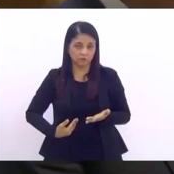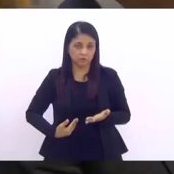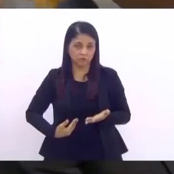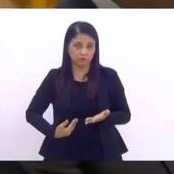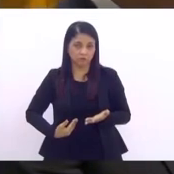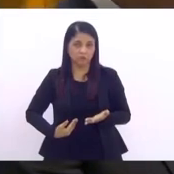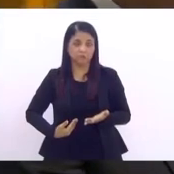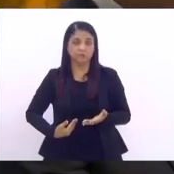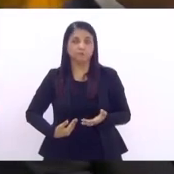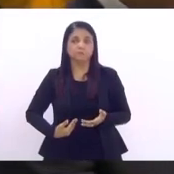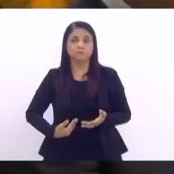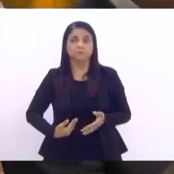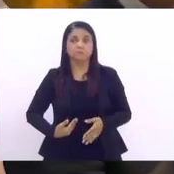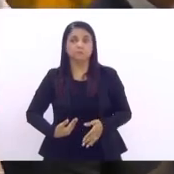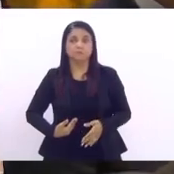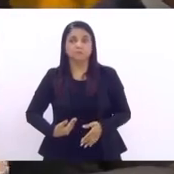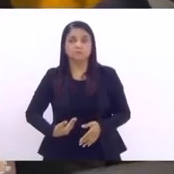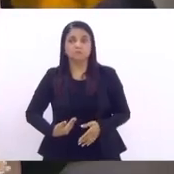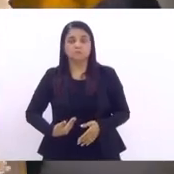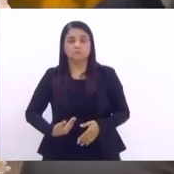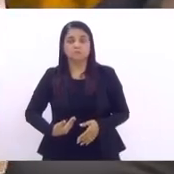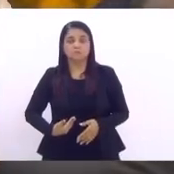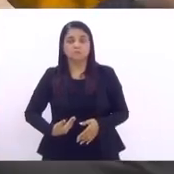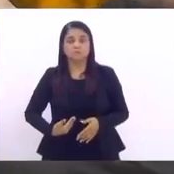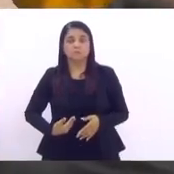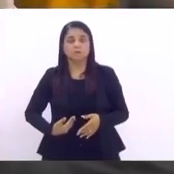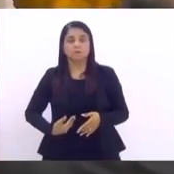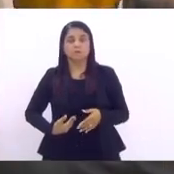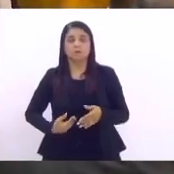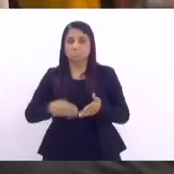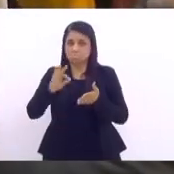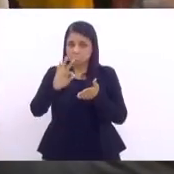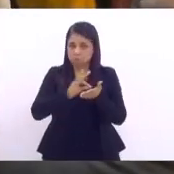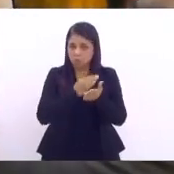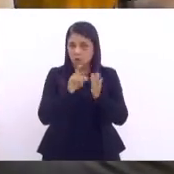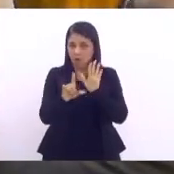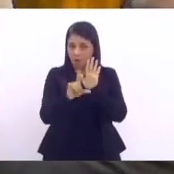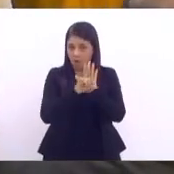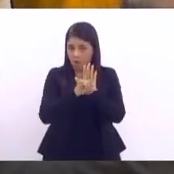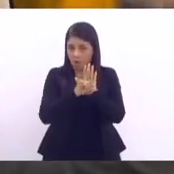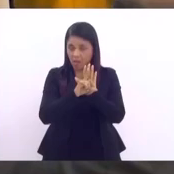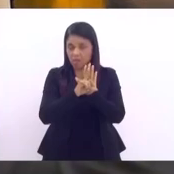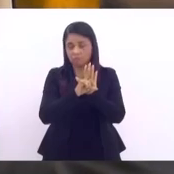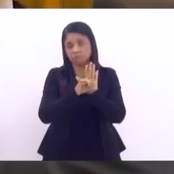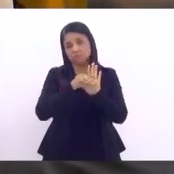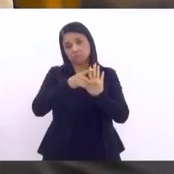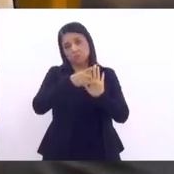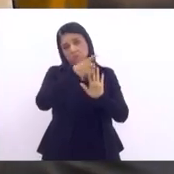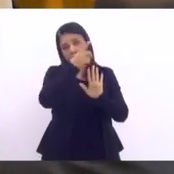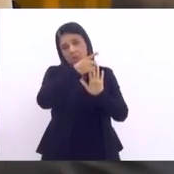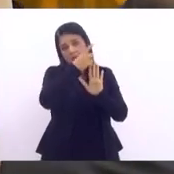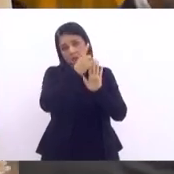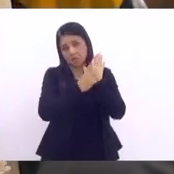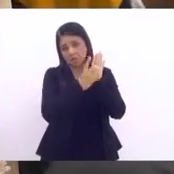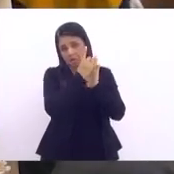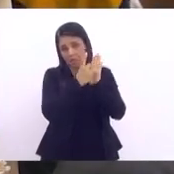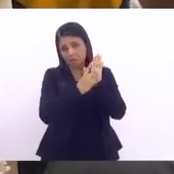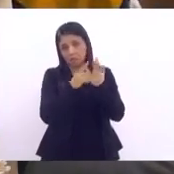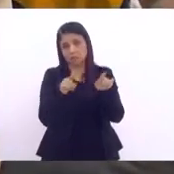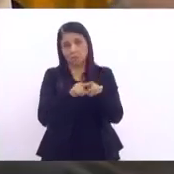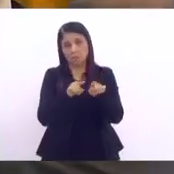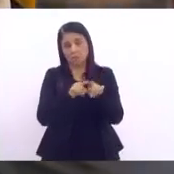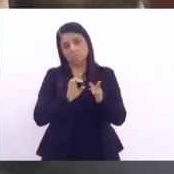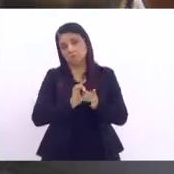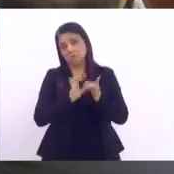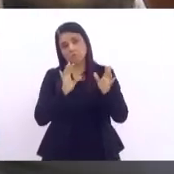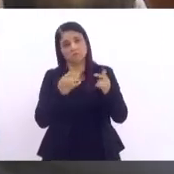concomitantemente, a sancionar a lei, revoga o decreto dele mesmo, porque não pode ficar um decreto no ar contrariando